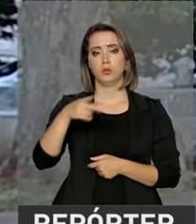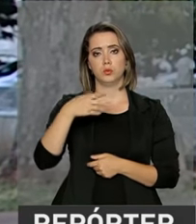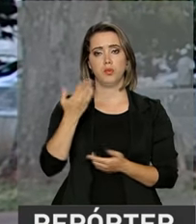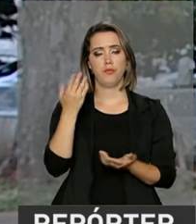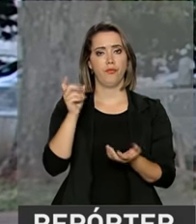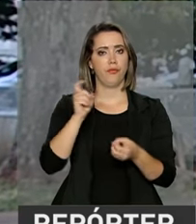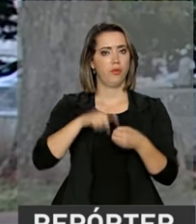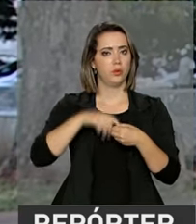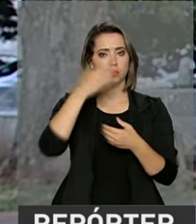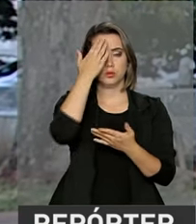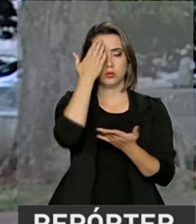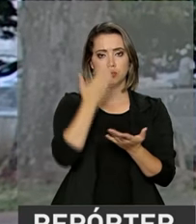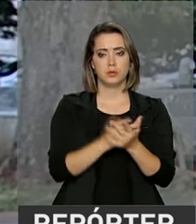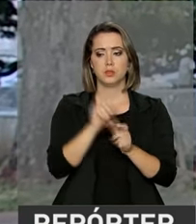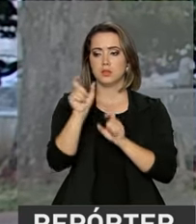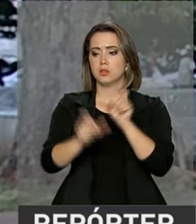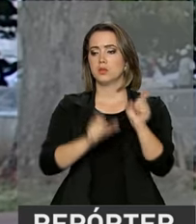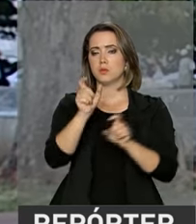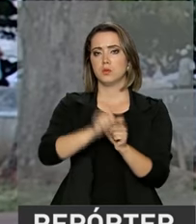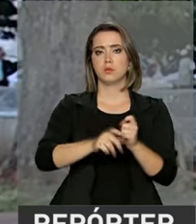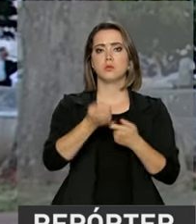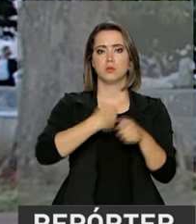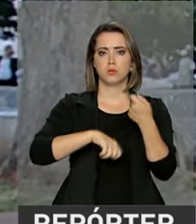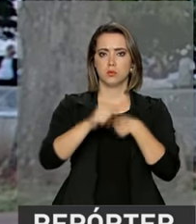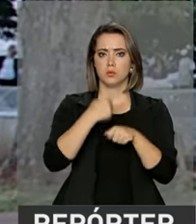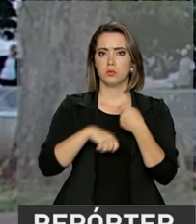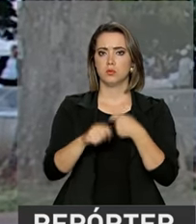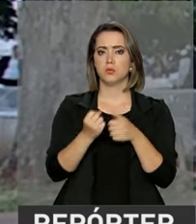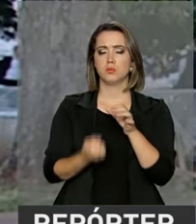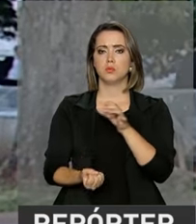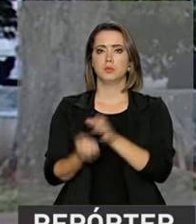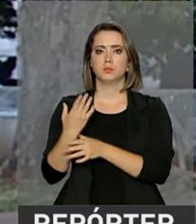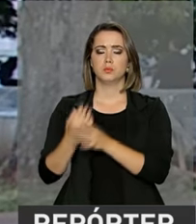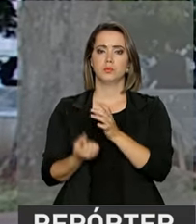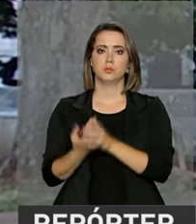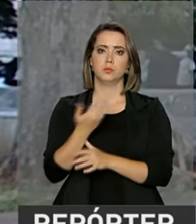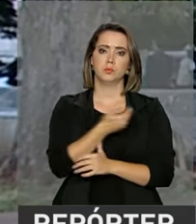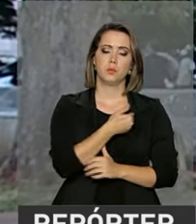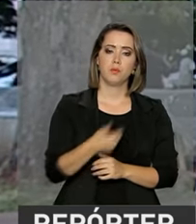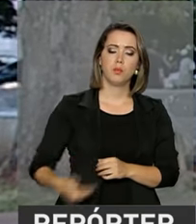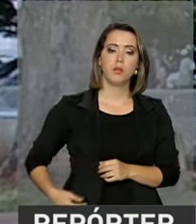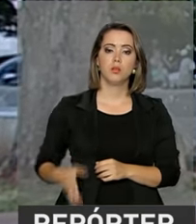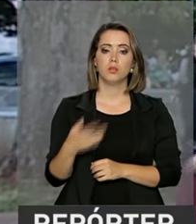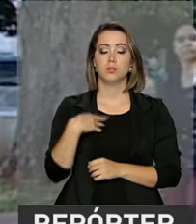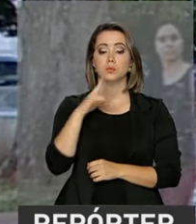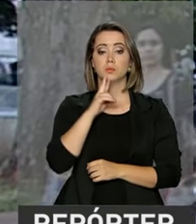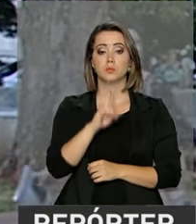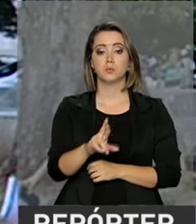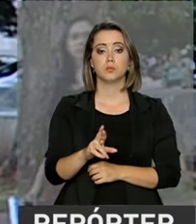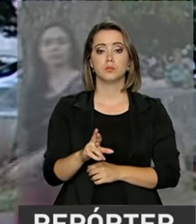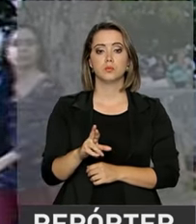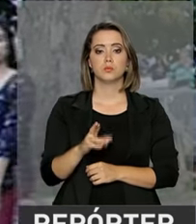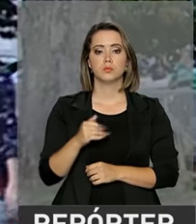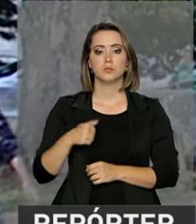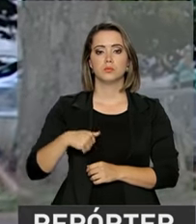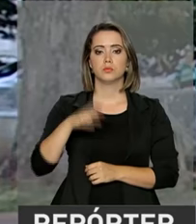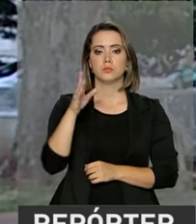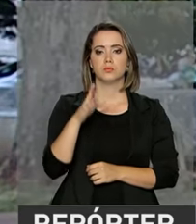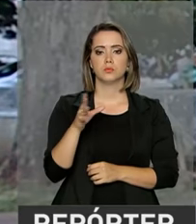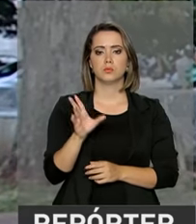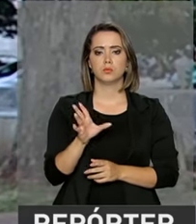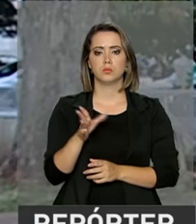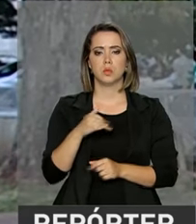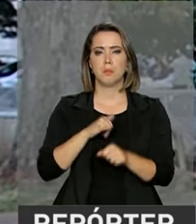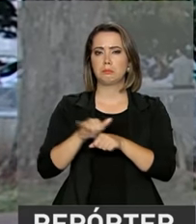do investidor, do consumidor e as medidas econômicas tomadas pelo governo devem começar a dar um resultado, um efeito mais